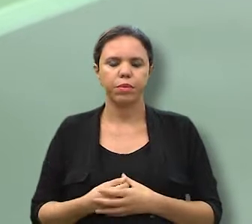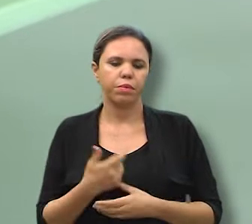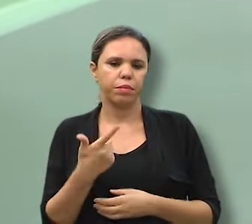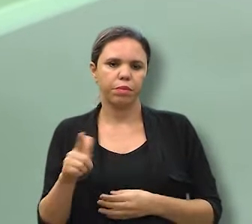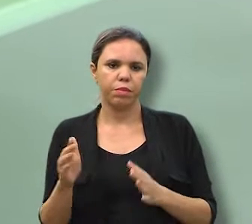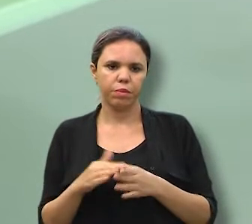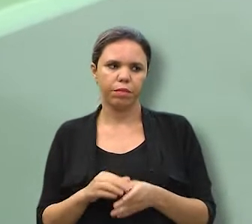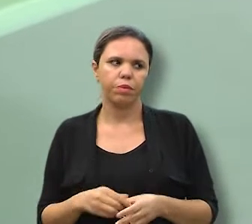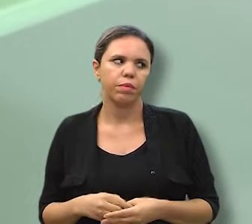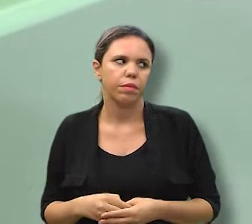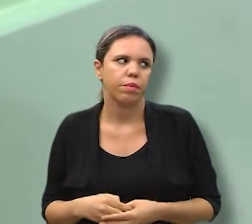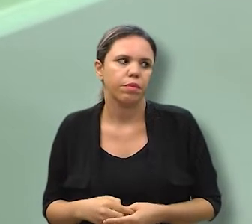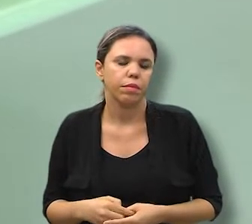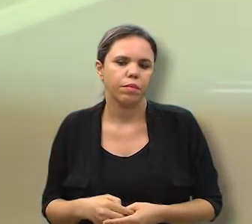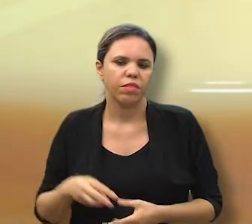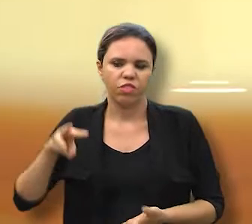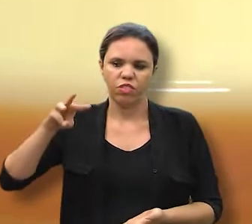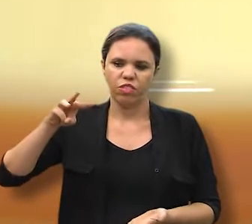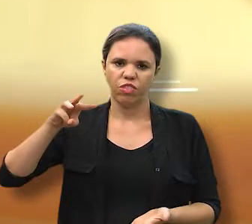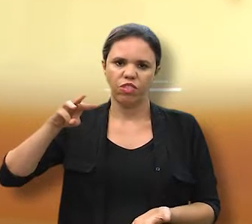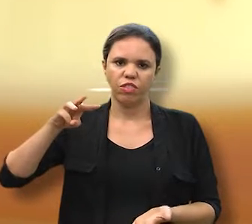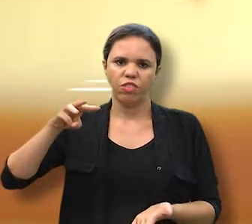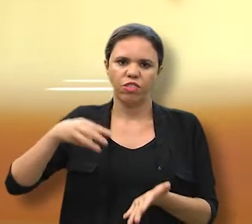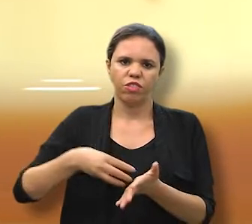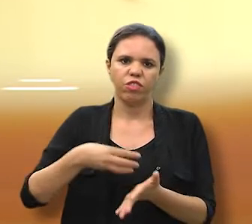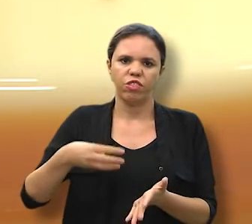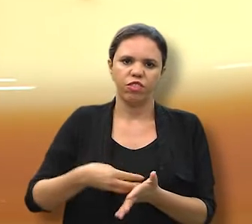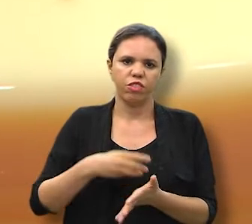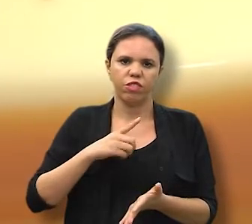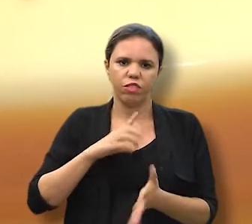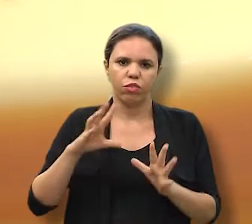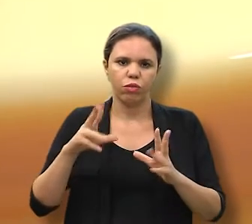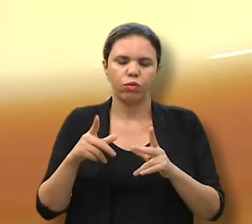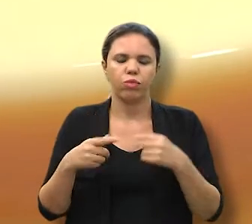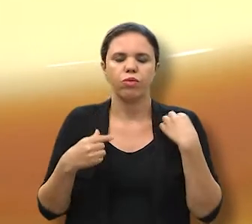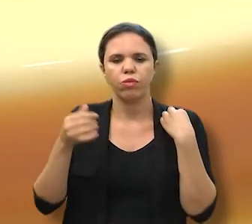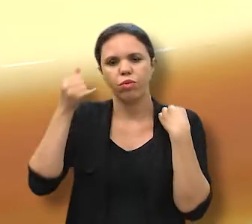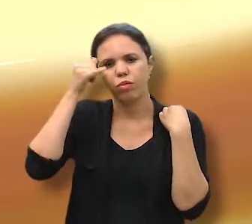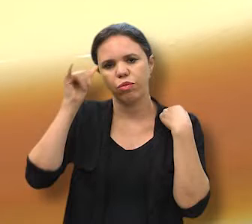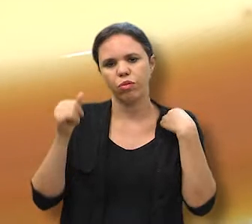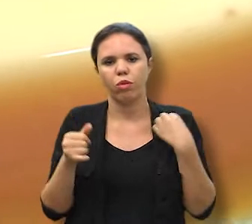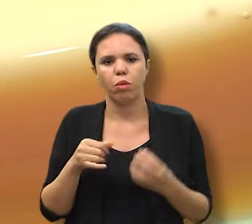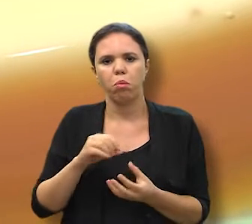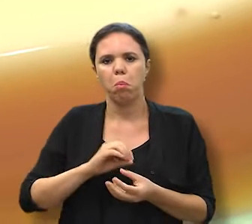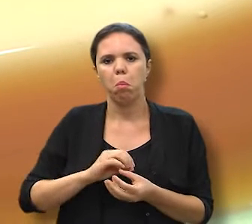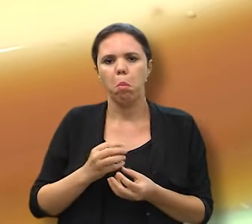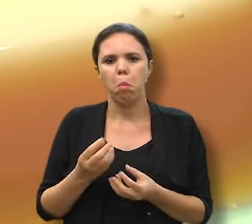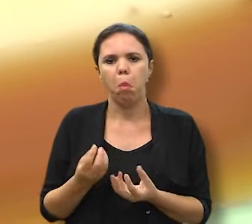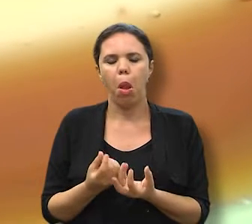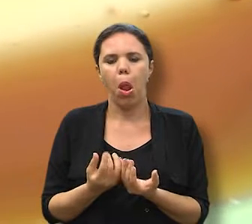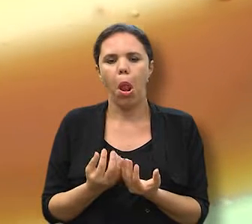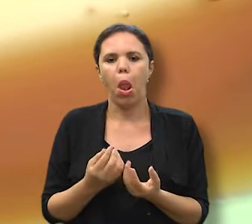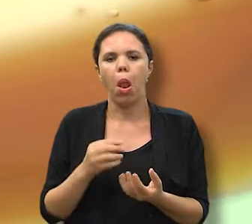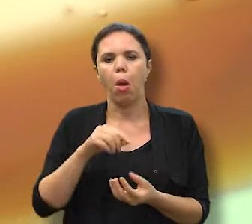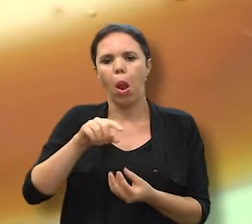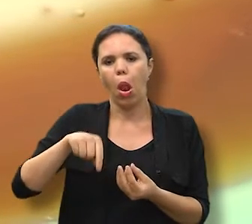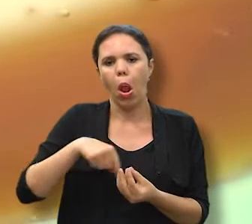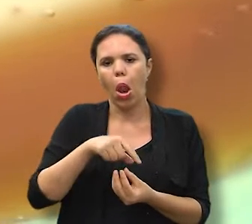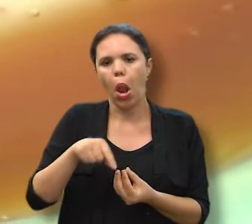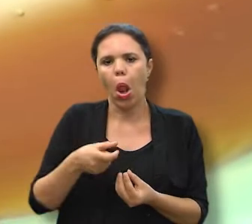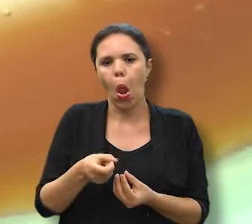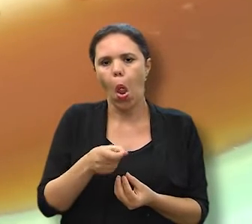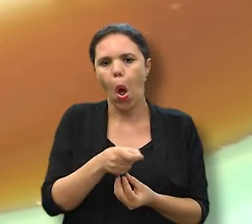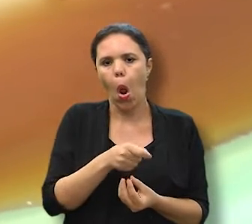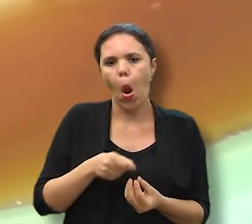em casa. Usa um garfo. Um garfo todo mundo vai ter. Evita fazer aquela espuma, deixar cheio de bolinha. Se